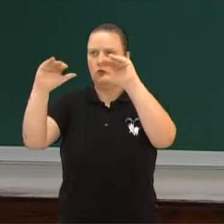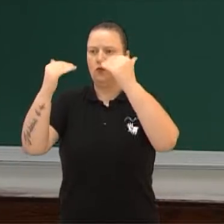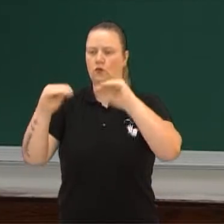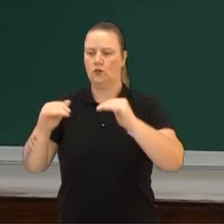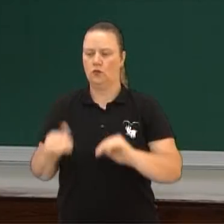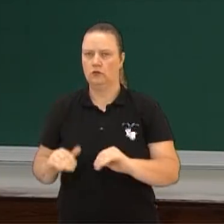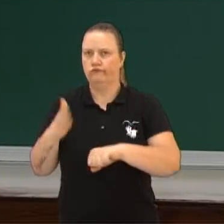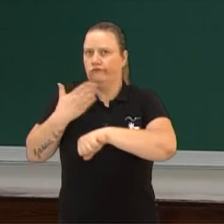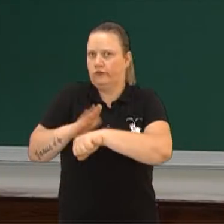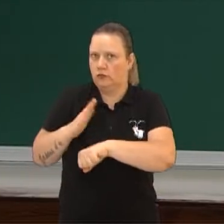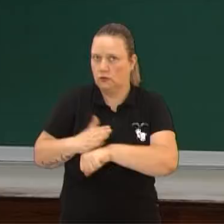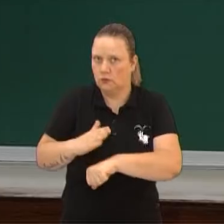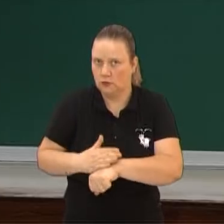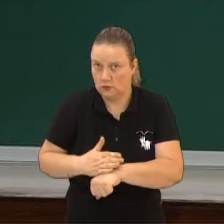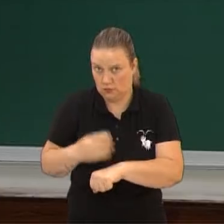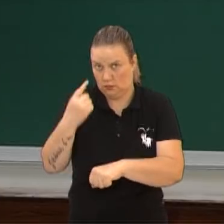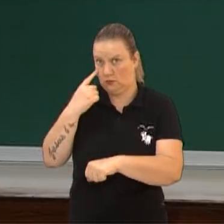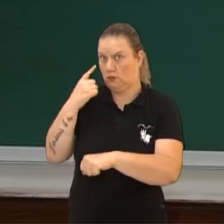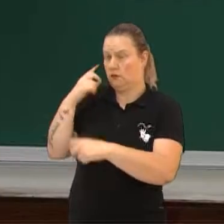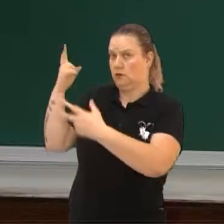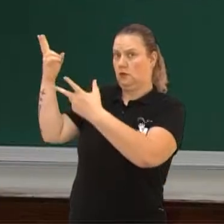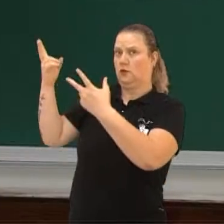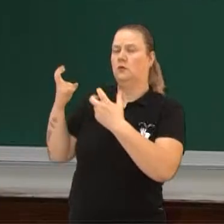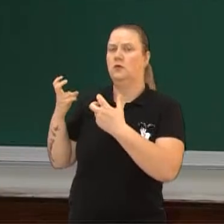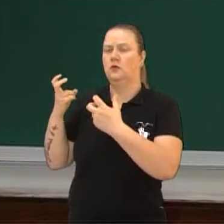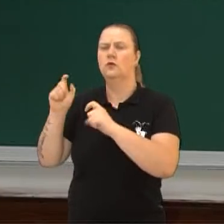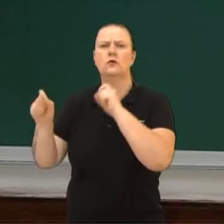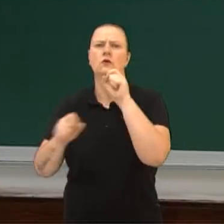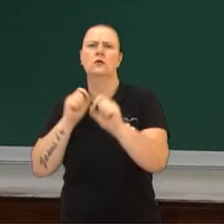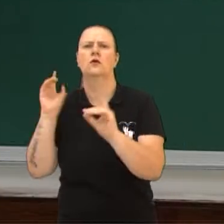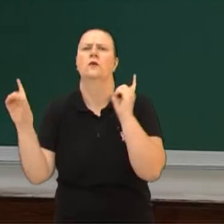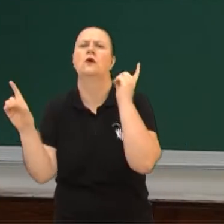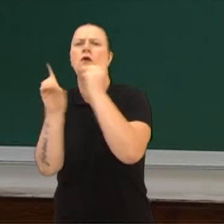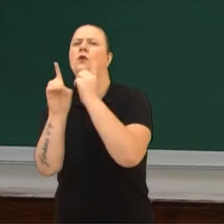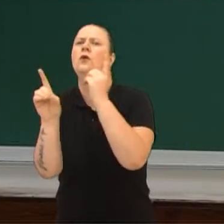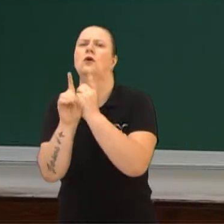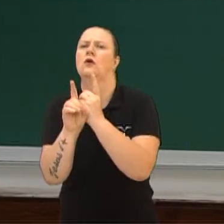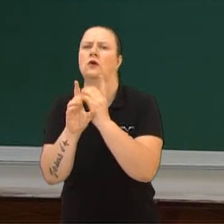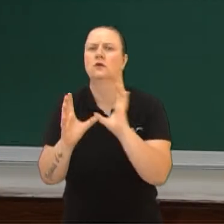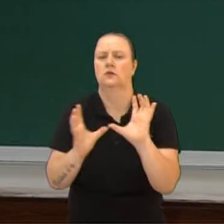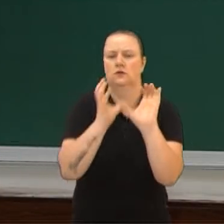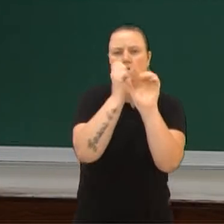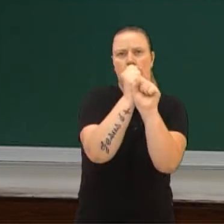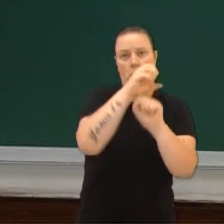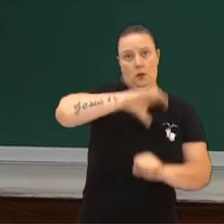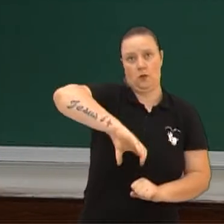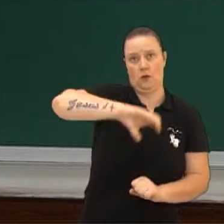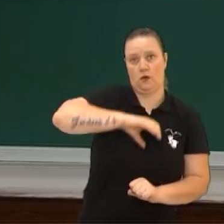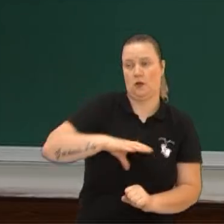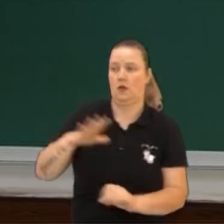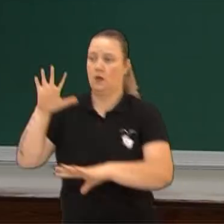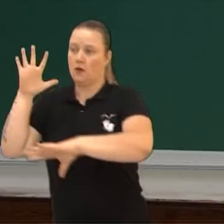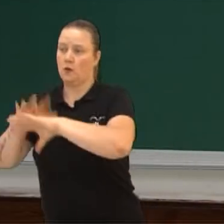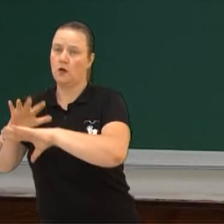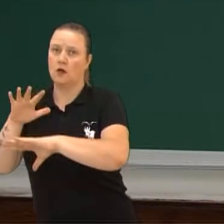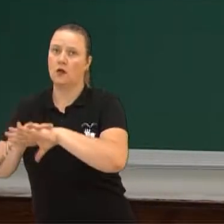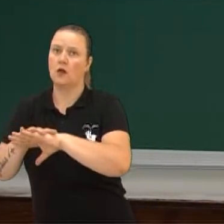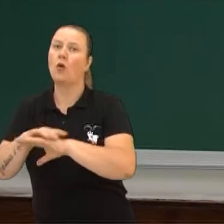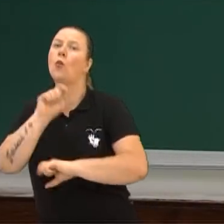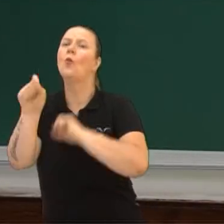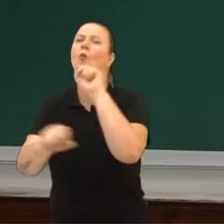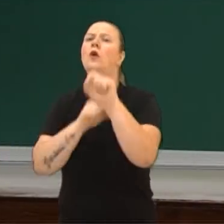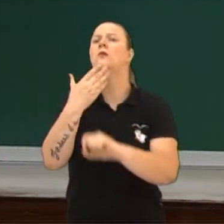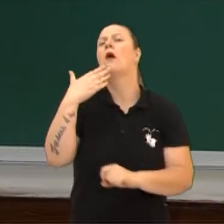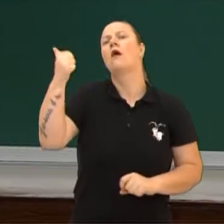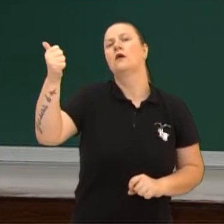bom? Observe lá, ó, aqui. Né, o que eu quero saber? Somando as notas de português e matemática, qual teve o maior desempenho? Então,